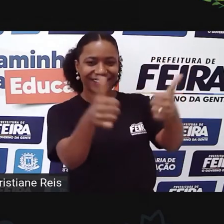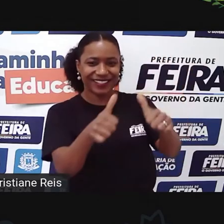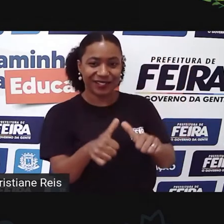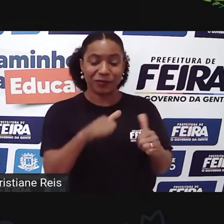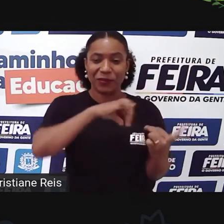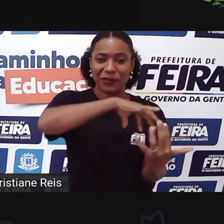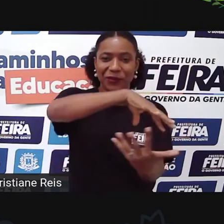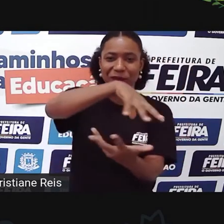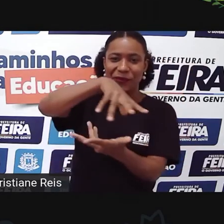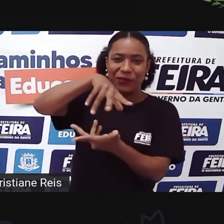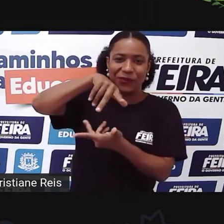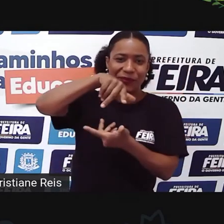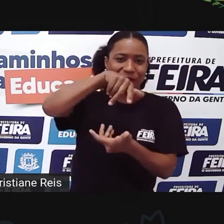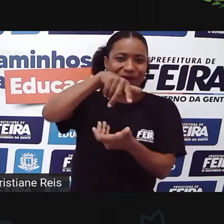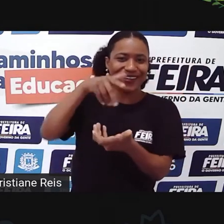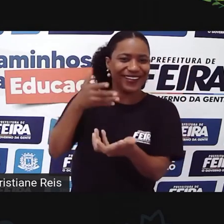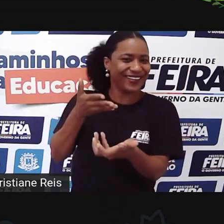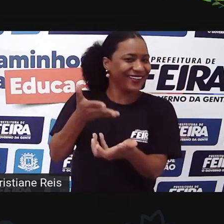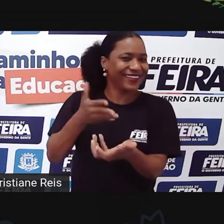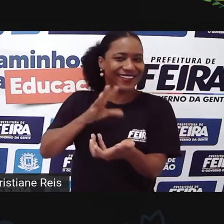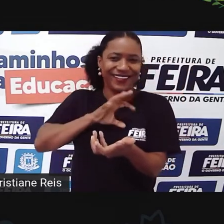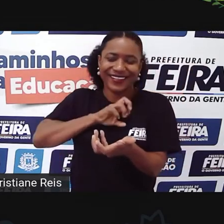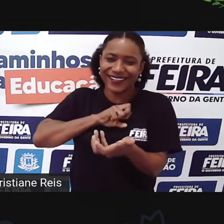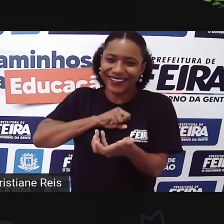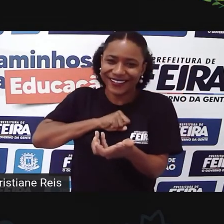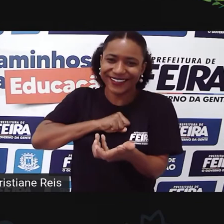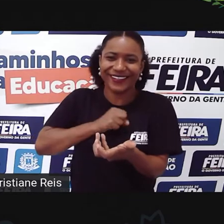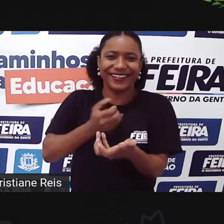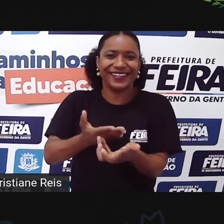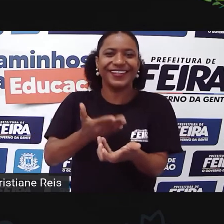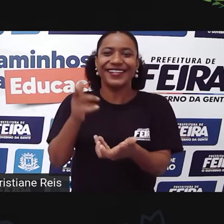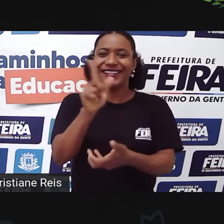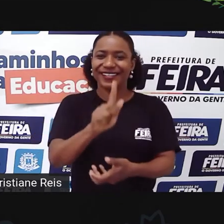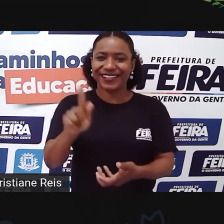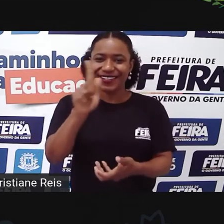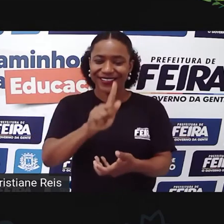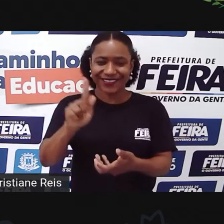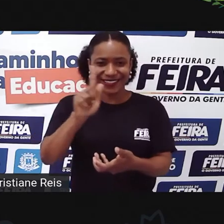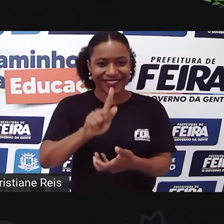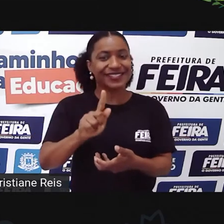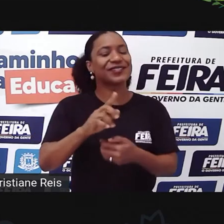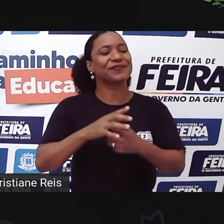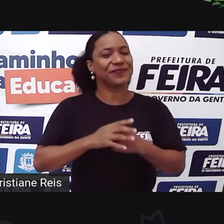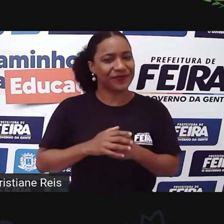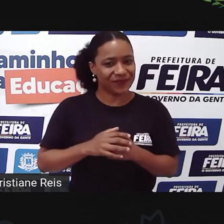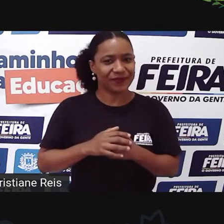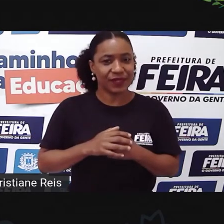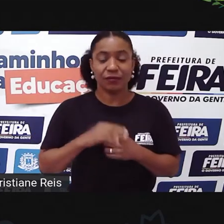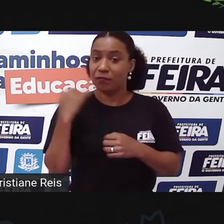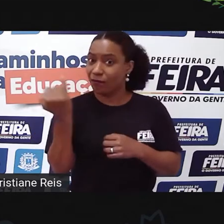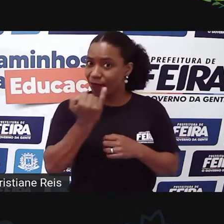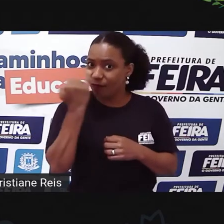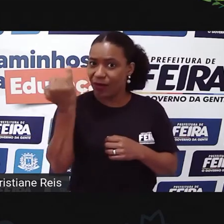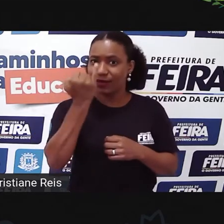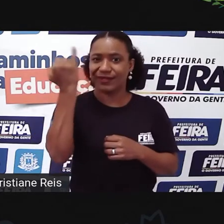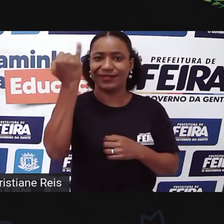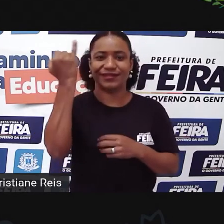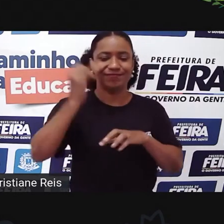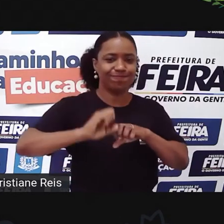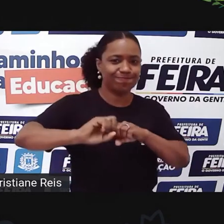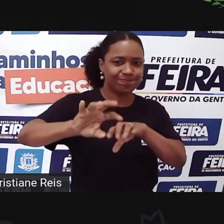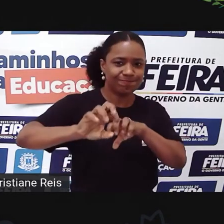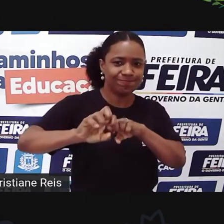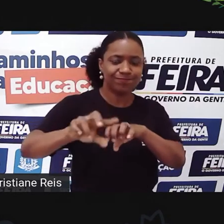globo, né? Esses amiguinhos fantásticos da geografia, que não tem como a gente fazer, né, esse trabalho sem eles. Então,